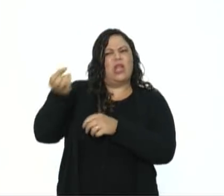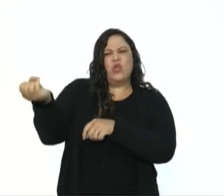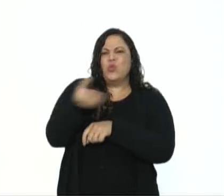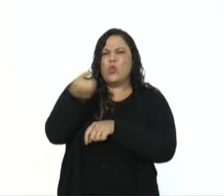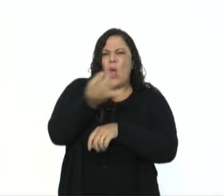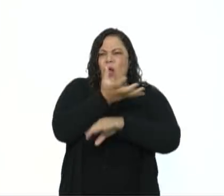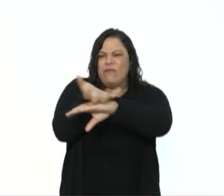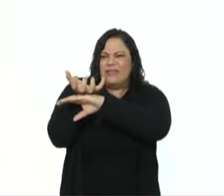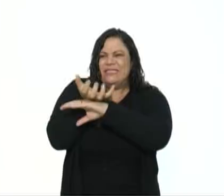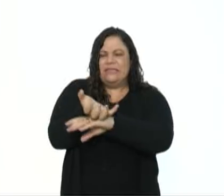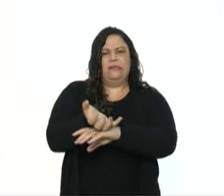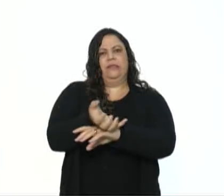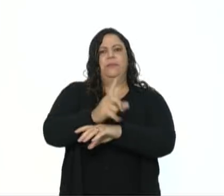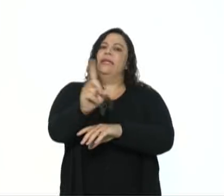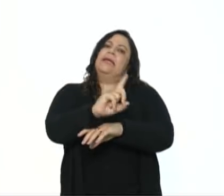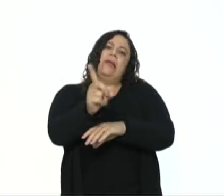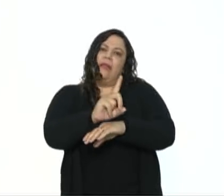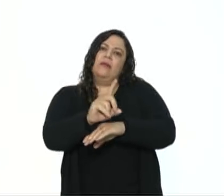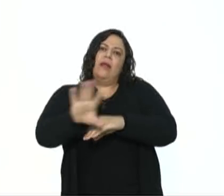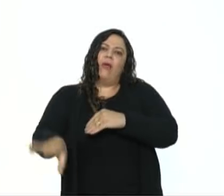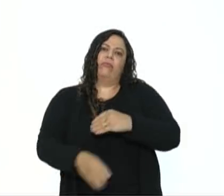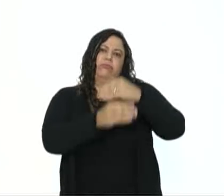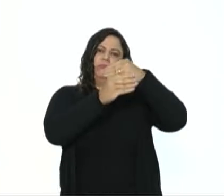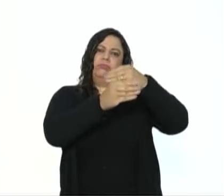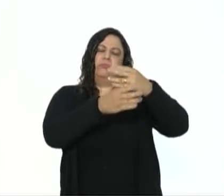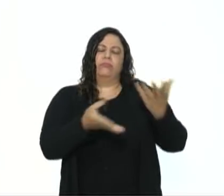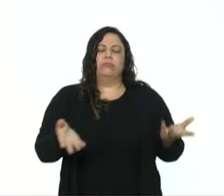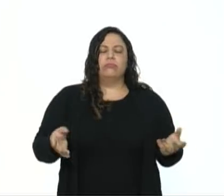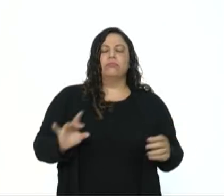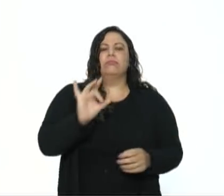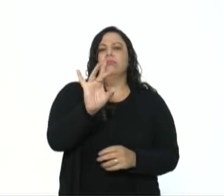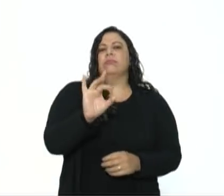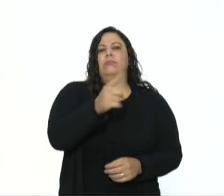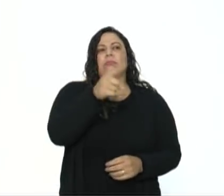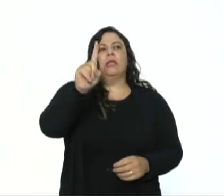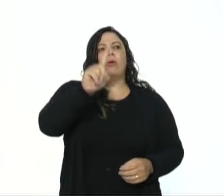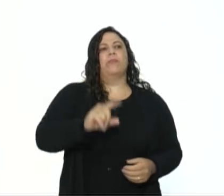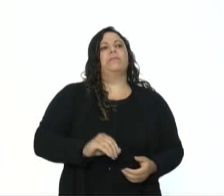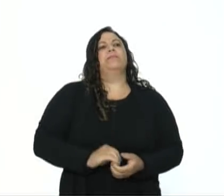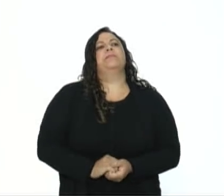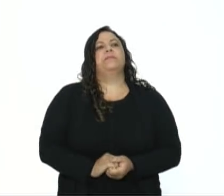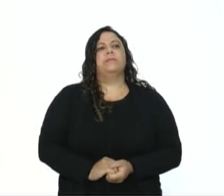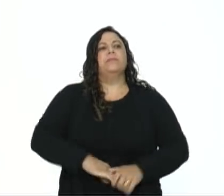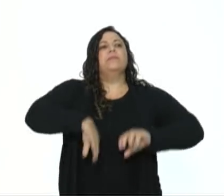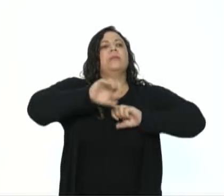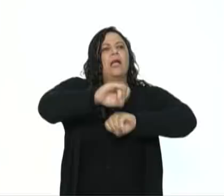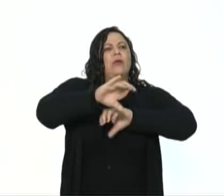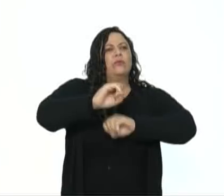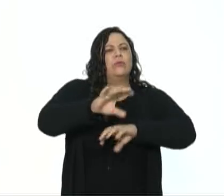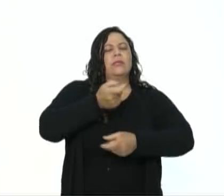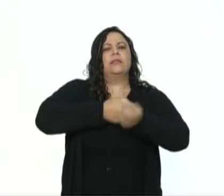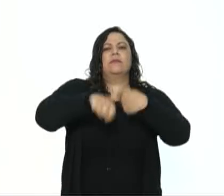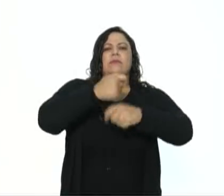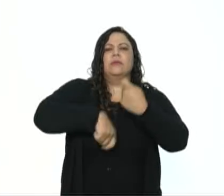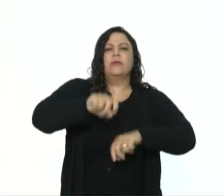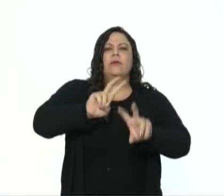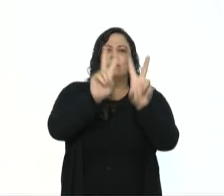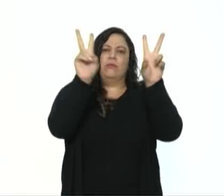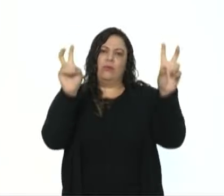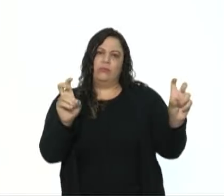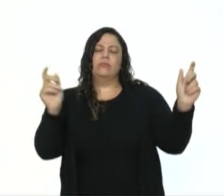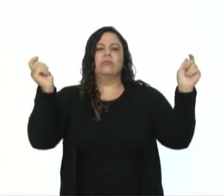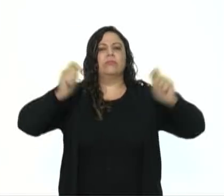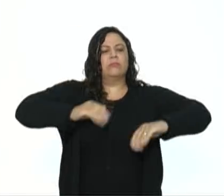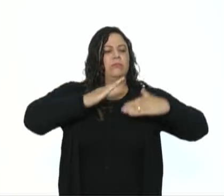ser estudada, mas não é isso. Parágrafo 3º. A educação financeira é um dos temas a serem